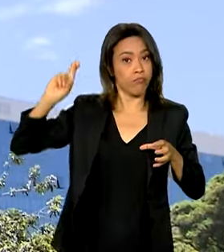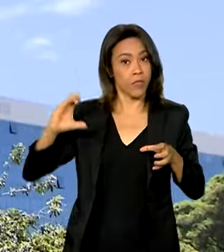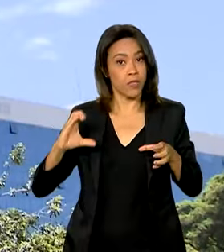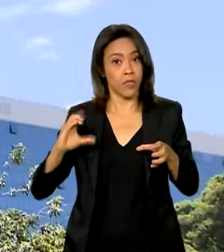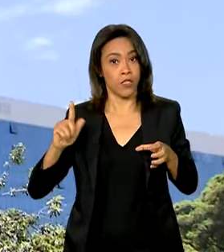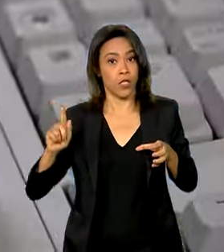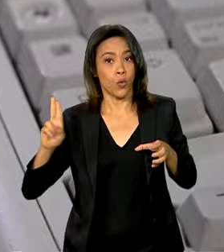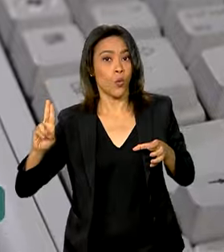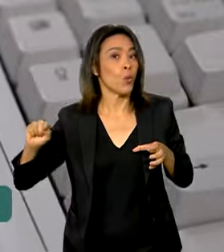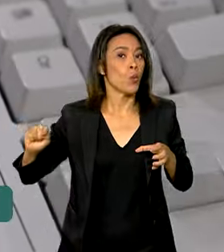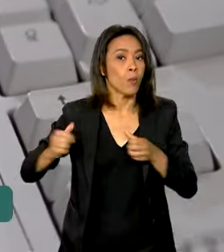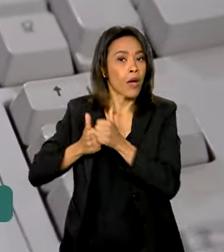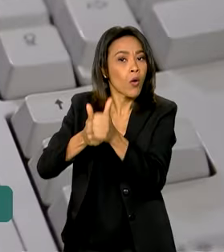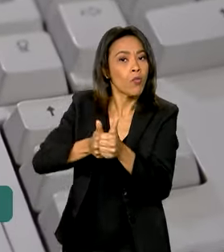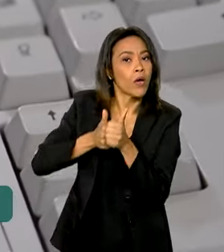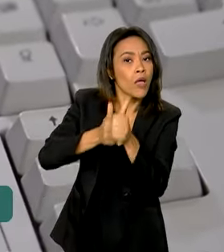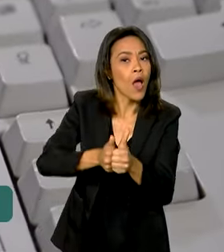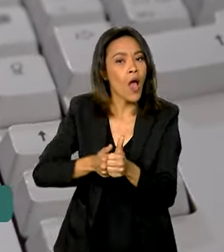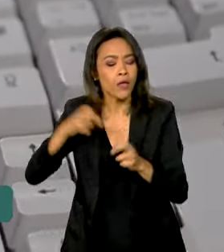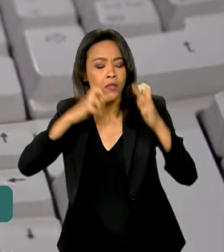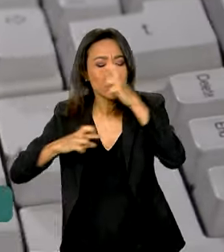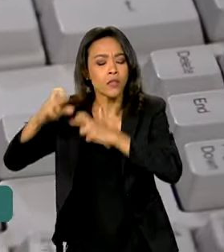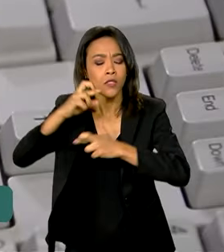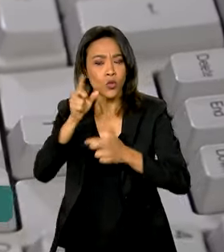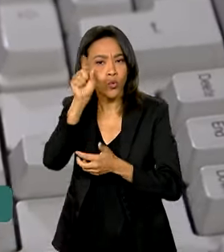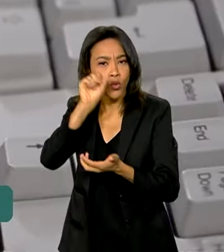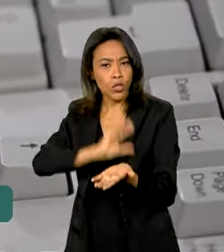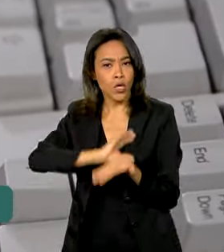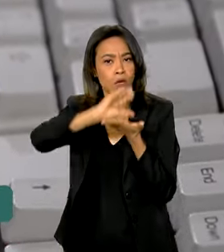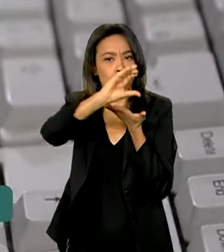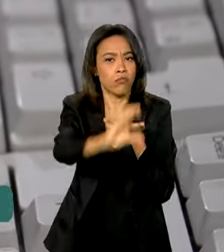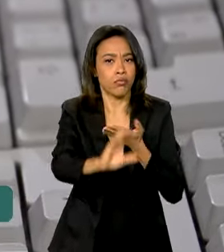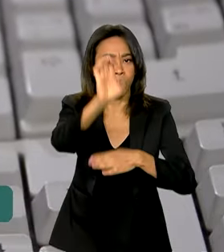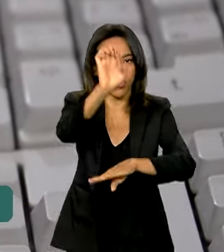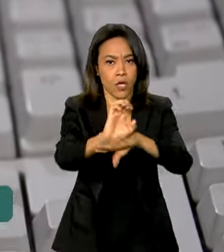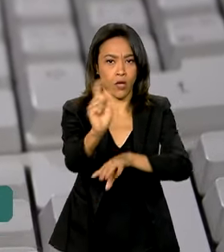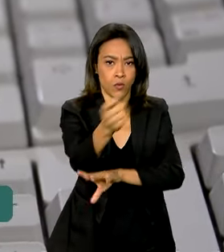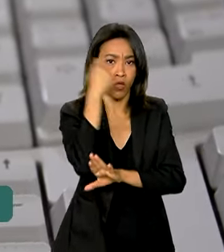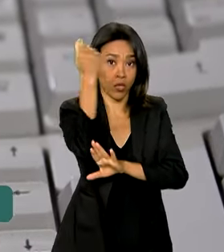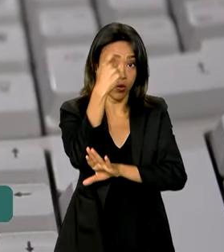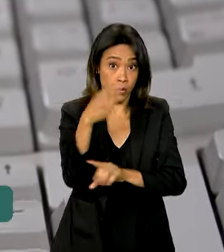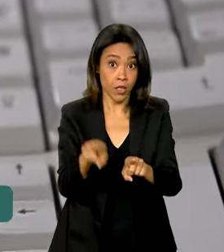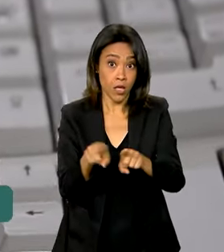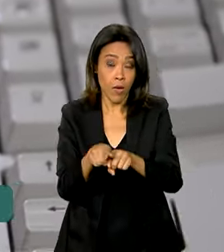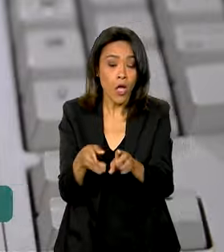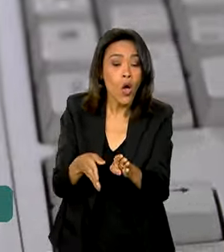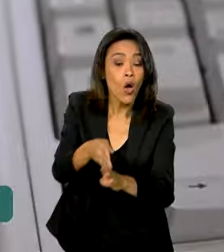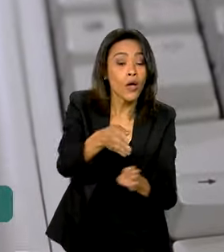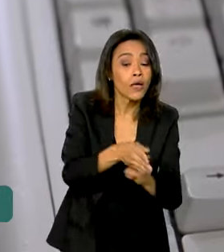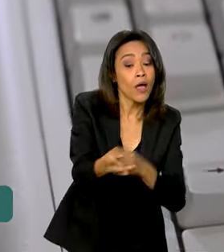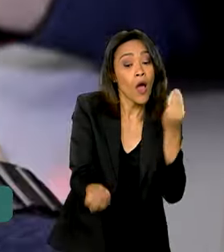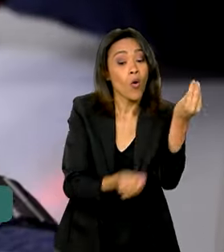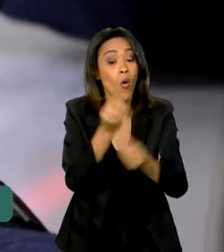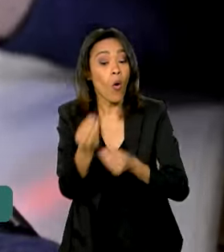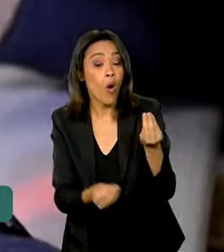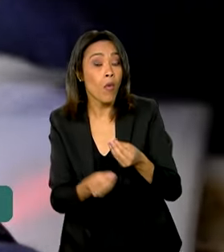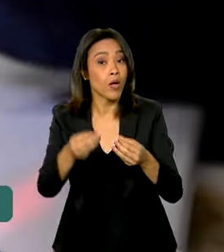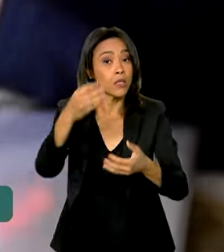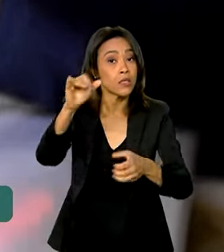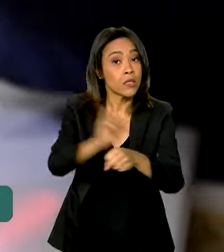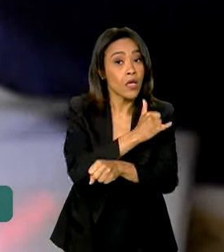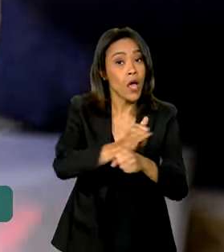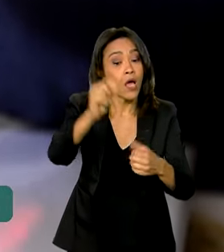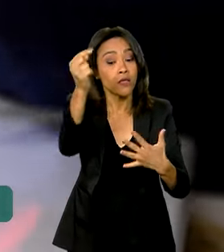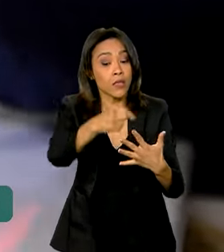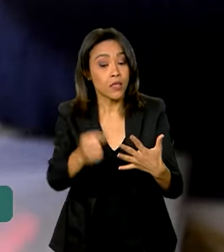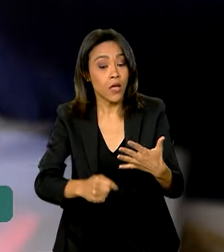para fiscalizar o dinheiro federal repassado para o Rio Grande do Sul e orientar sobre procedimentos na